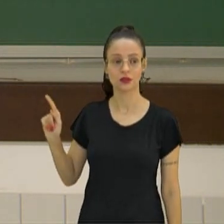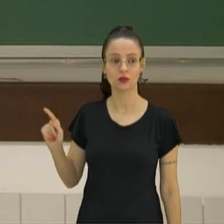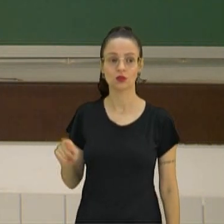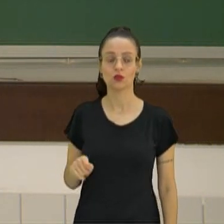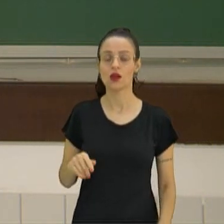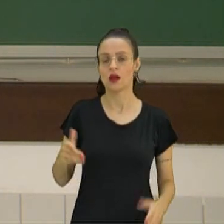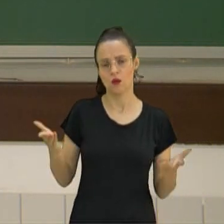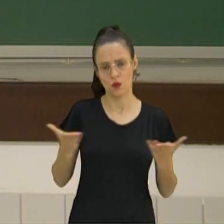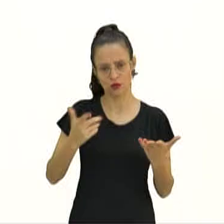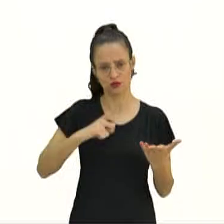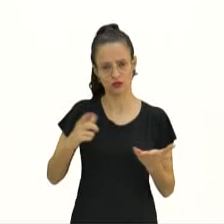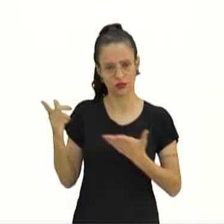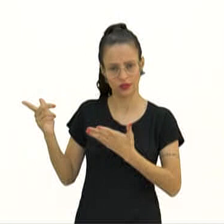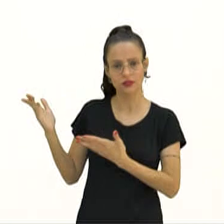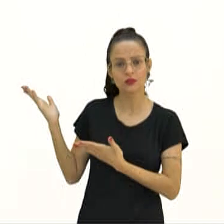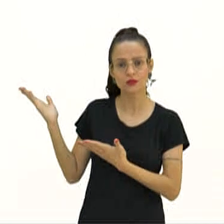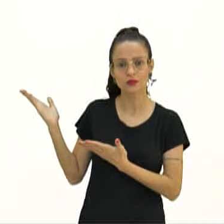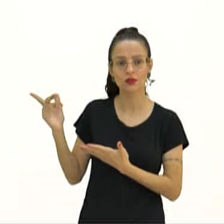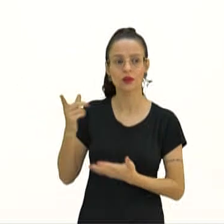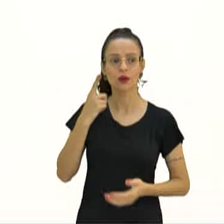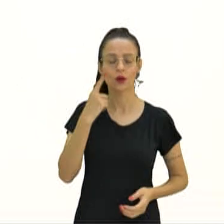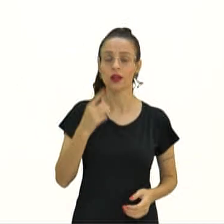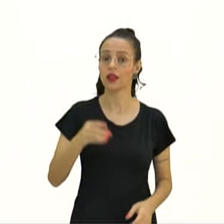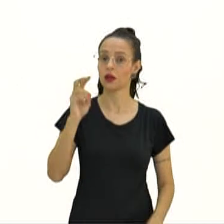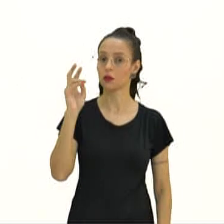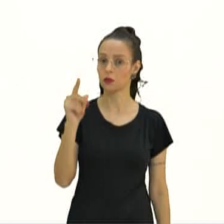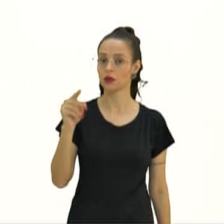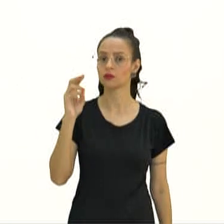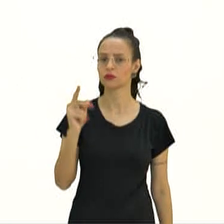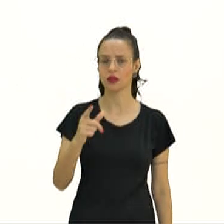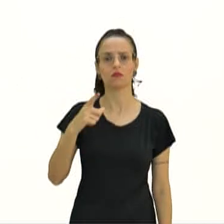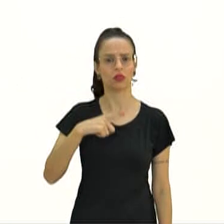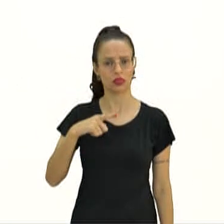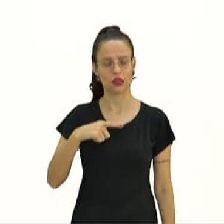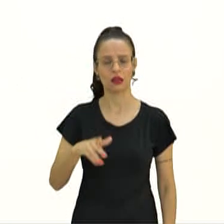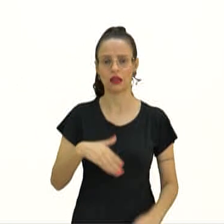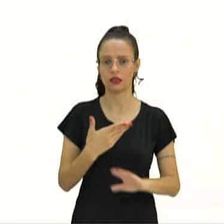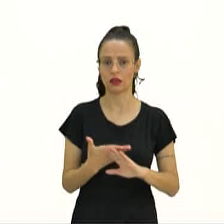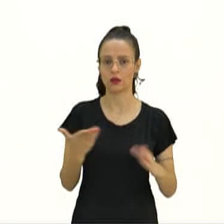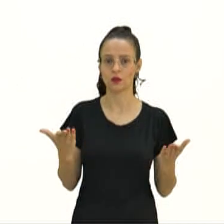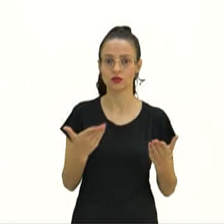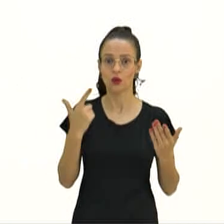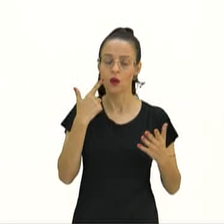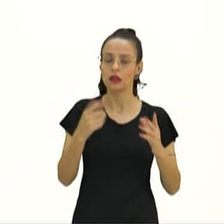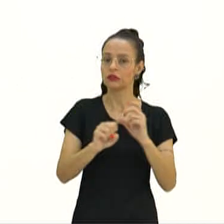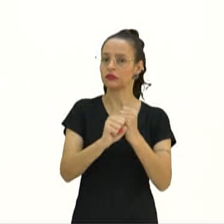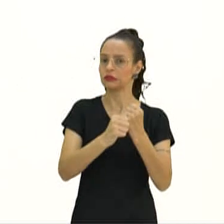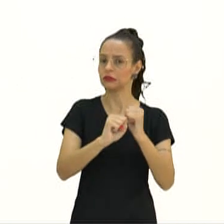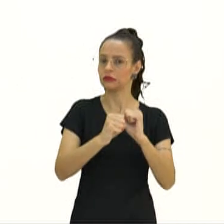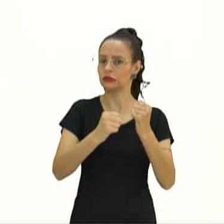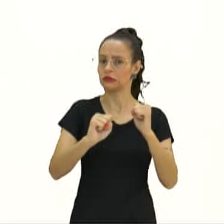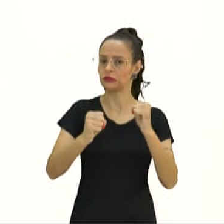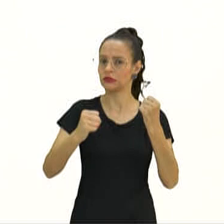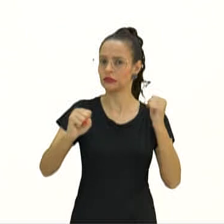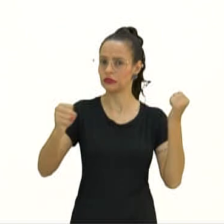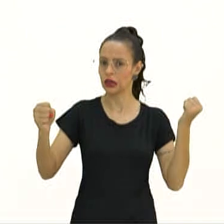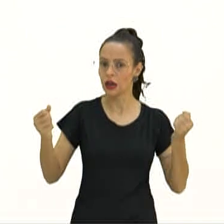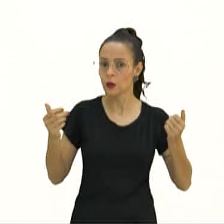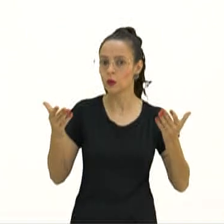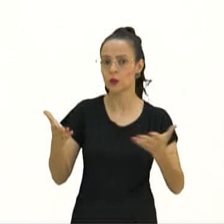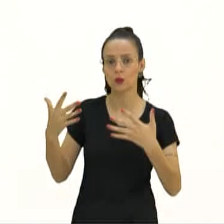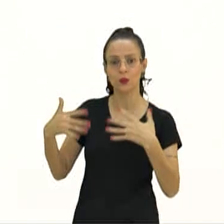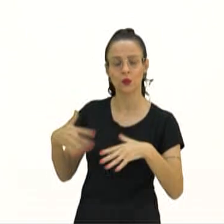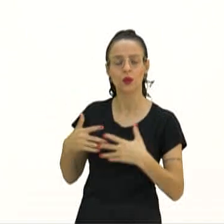ainda hoje, né? Olha que legal, quanto tempo ele permaneceu. E olha o tamanho desse teatro.